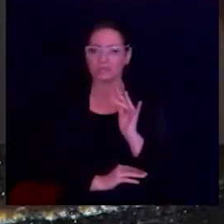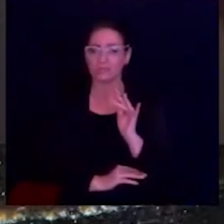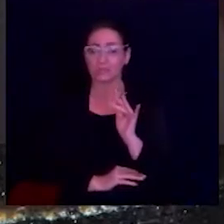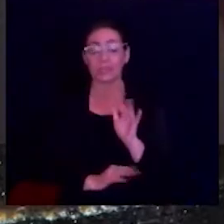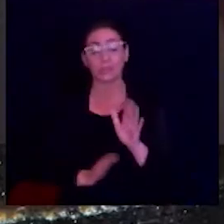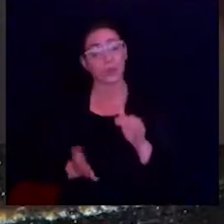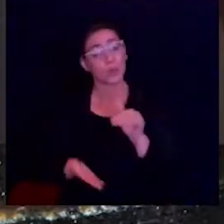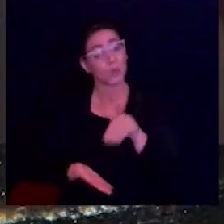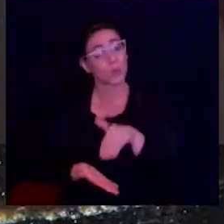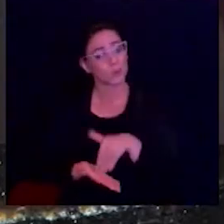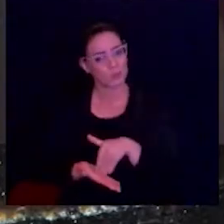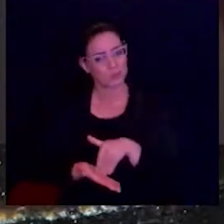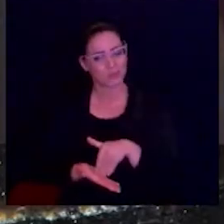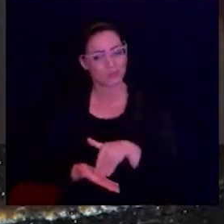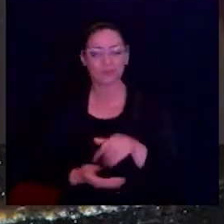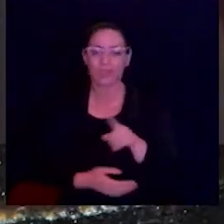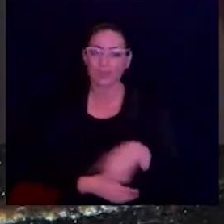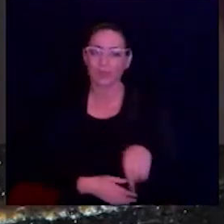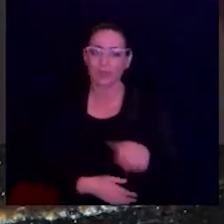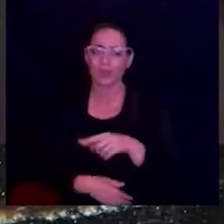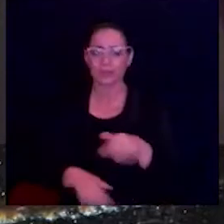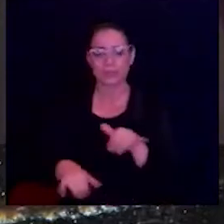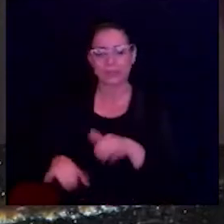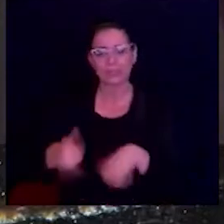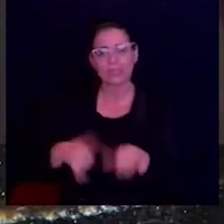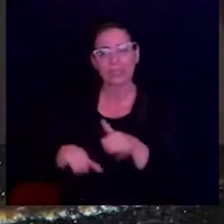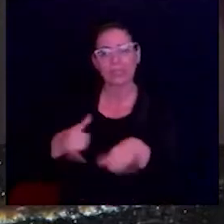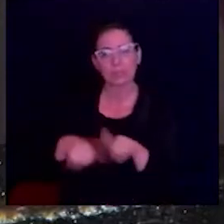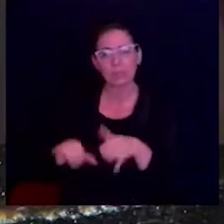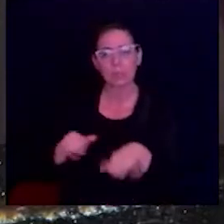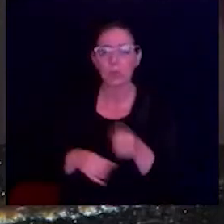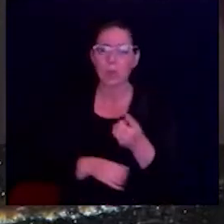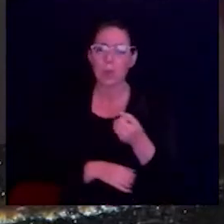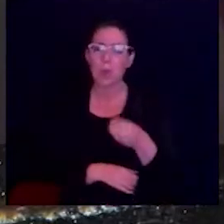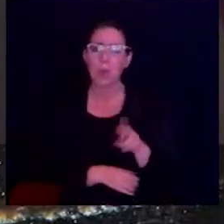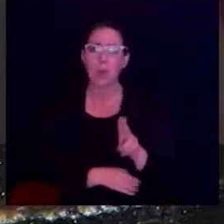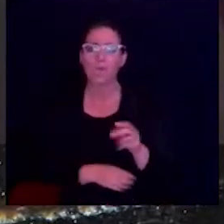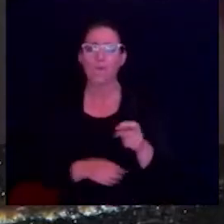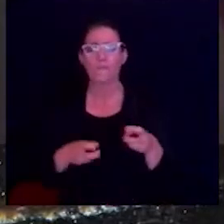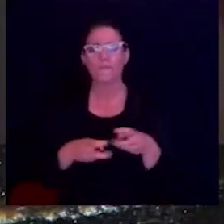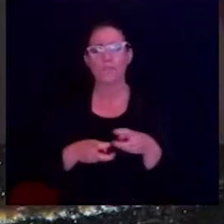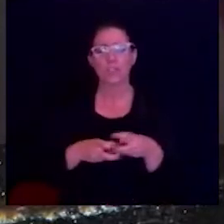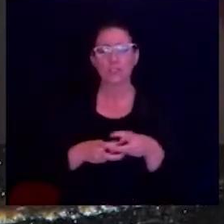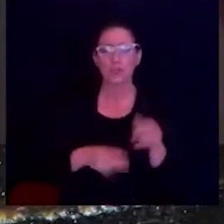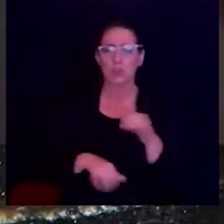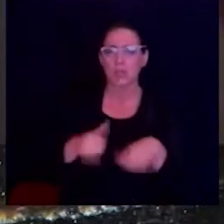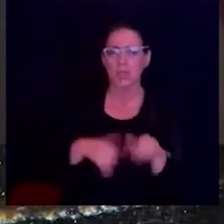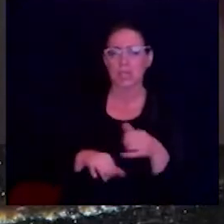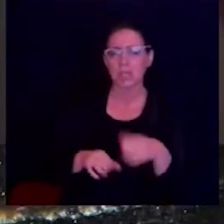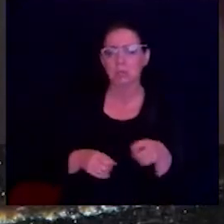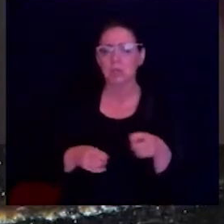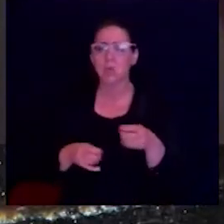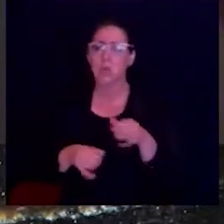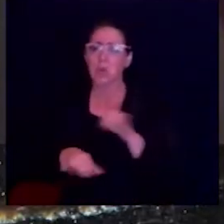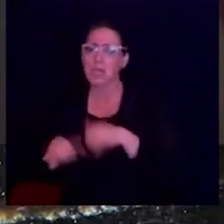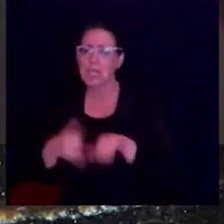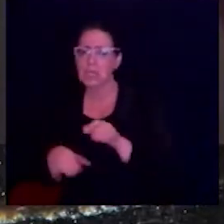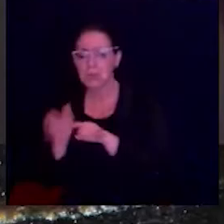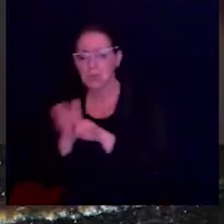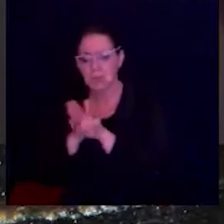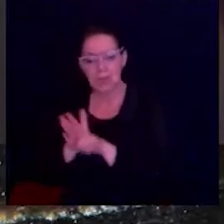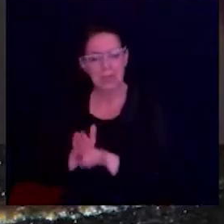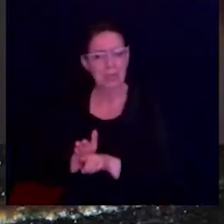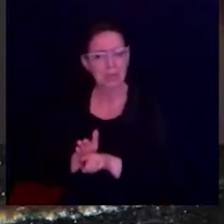Por último, seja um químico, um físico-químico, um químico orgânico, um químico analítico, ou o que